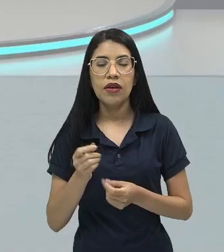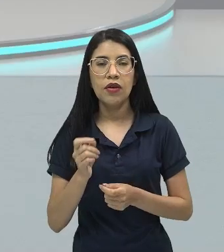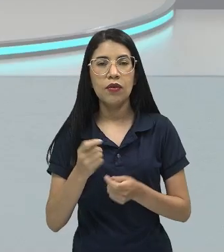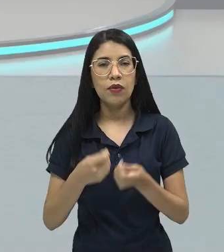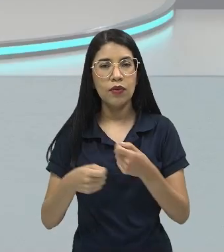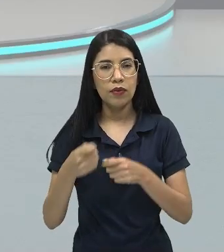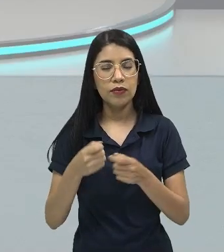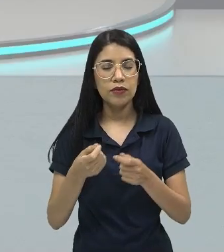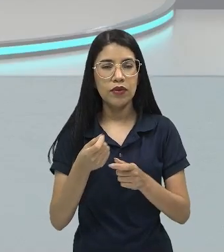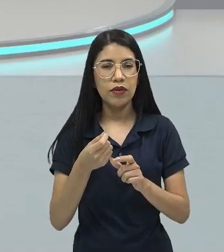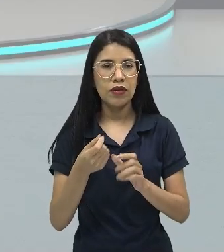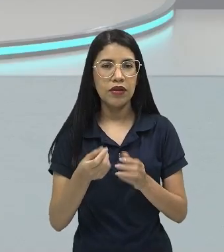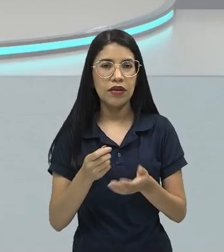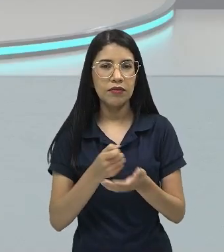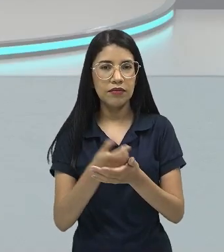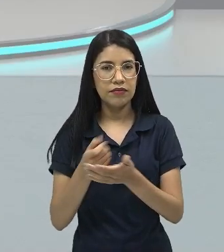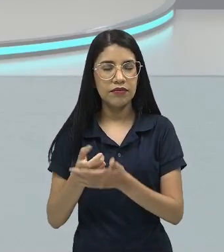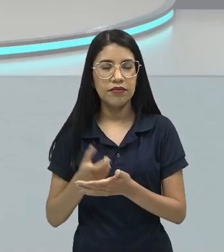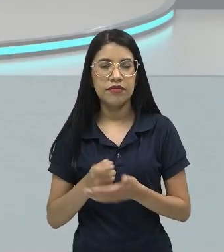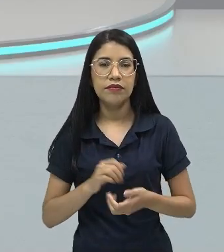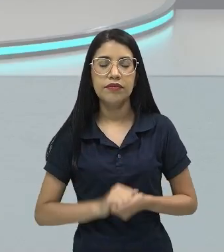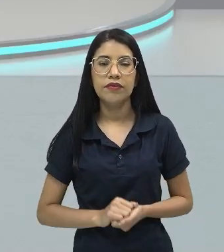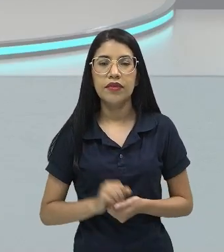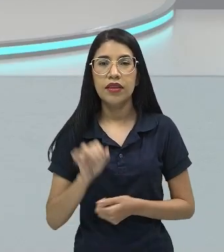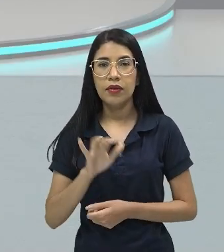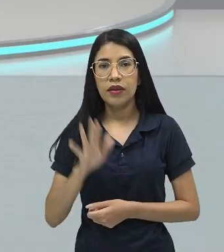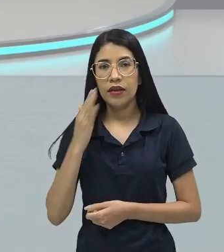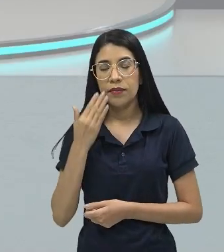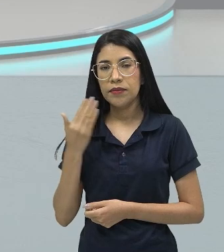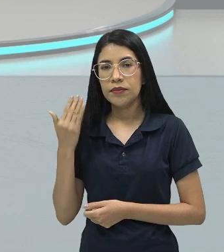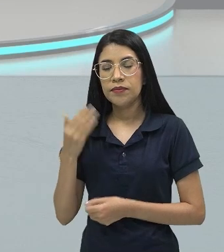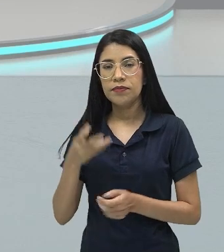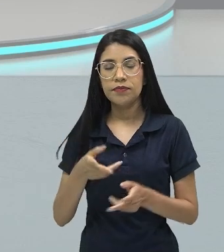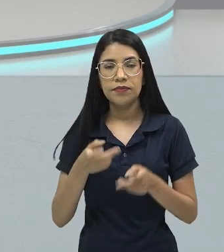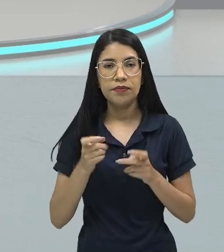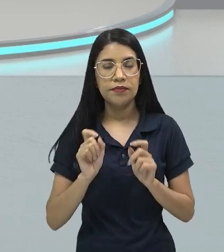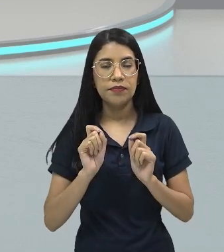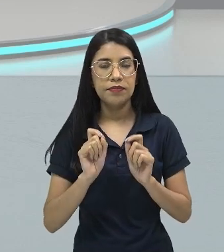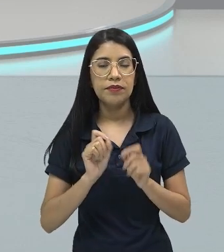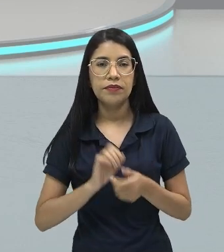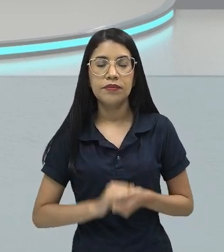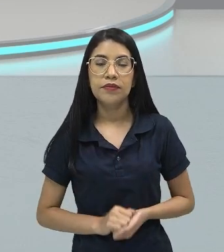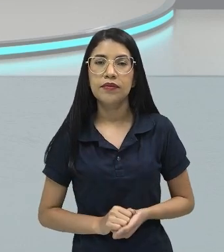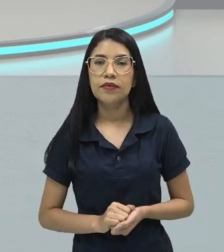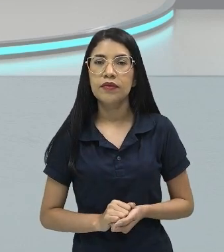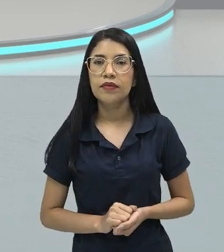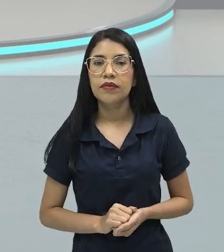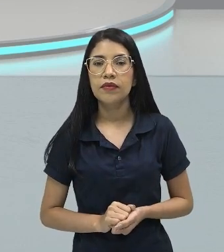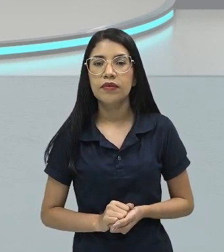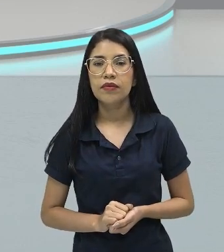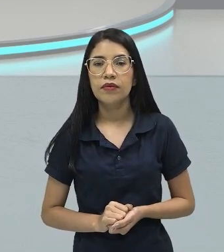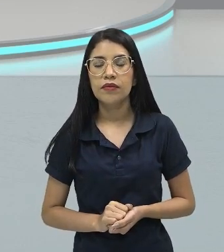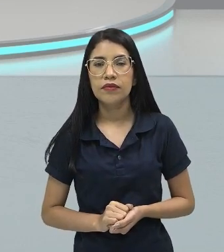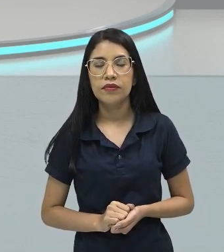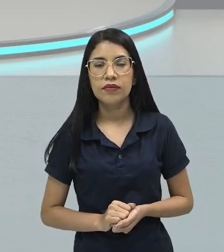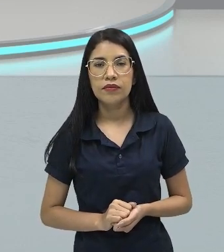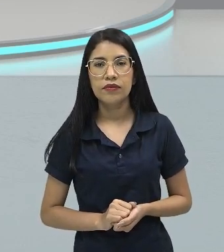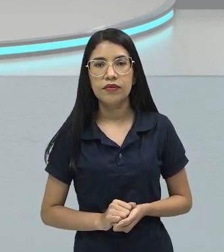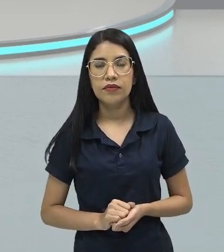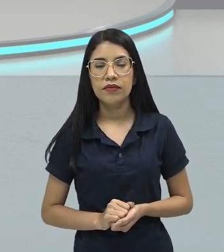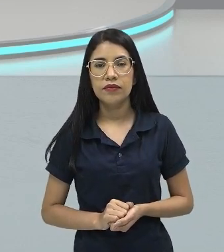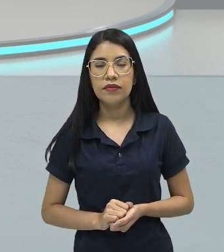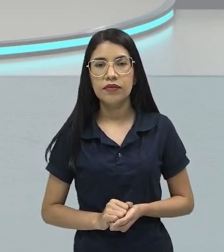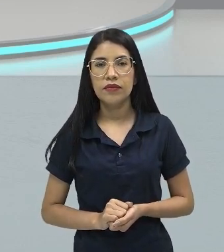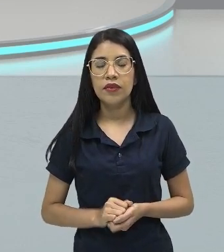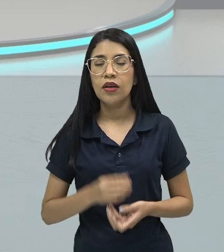Acompanhe comigo. Olha só, nessa roda aqui você vai observar como é o cycle of